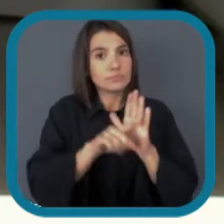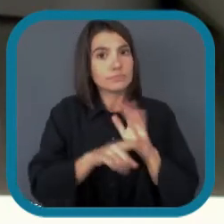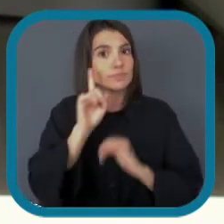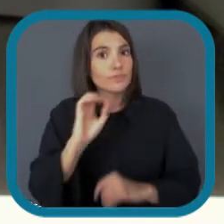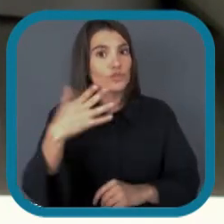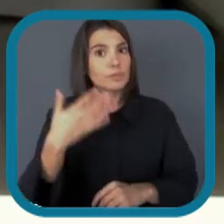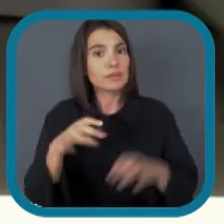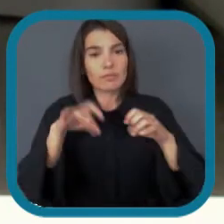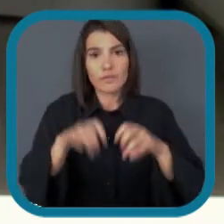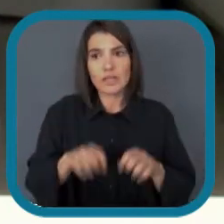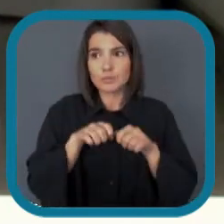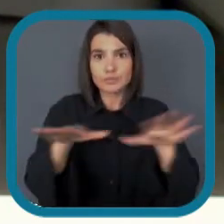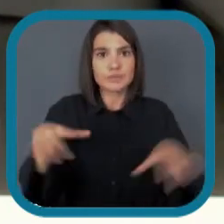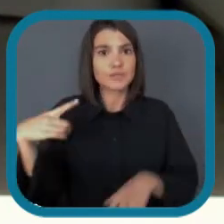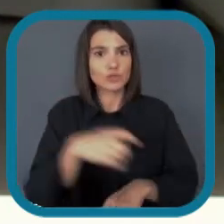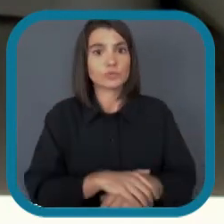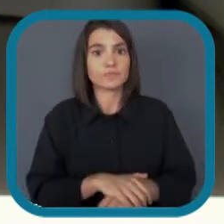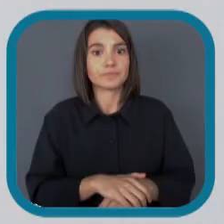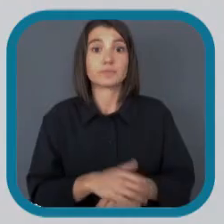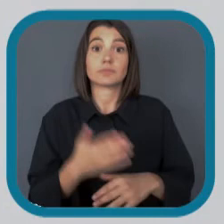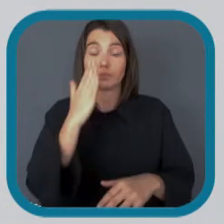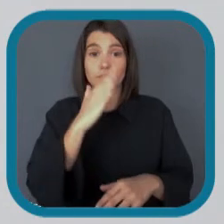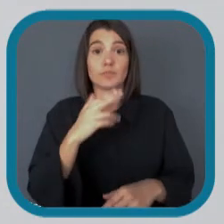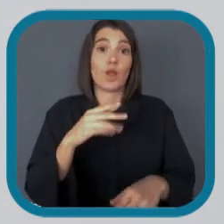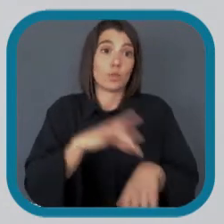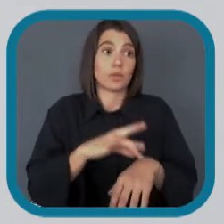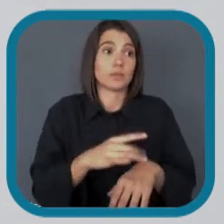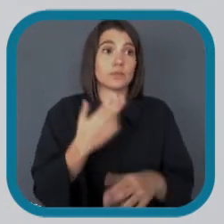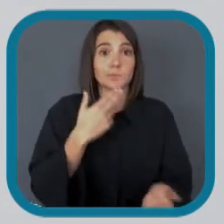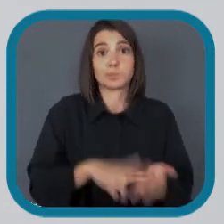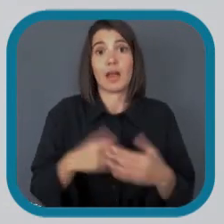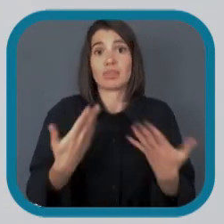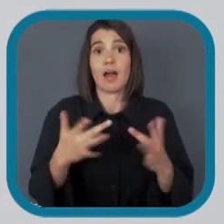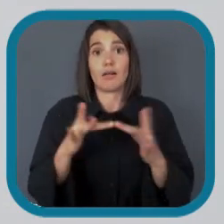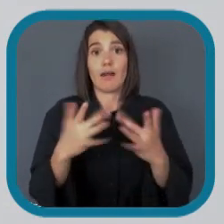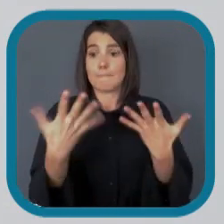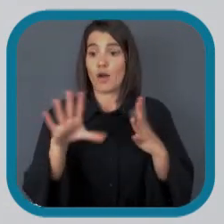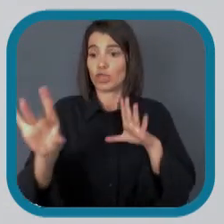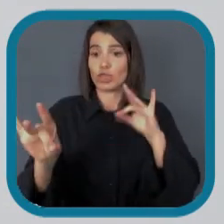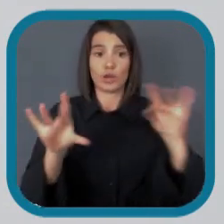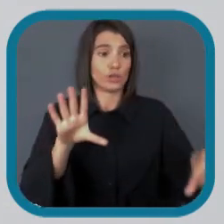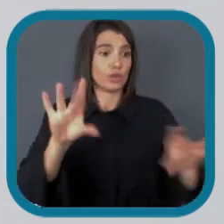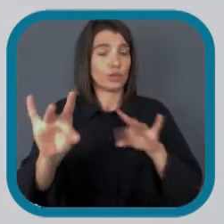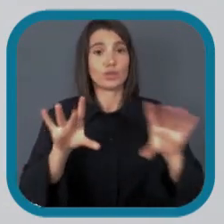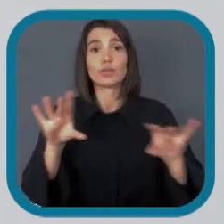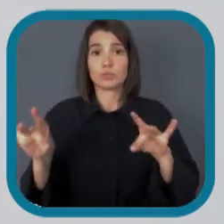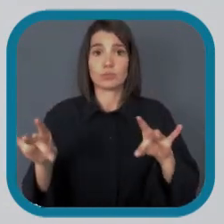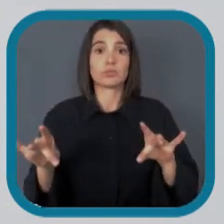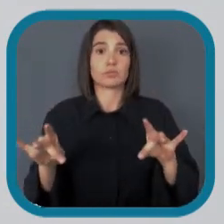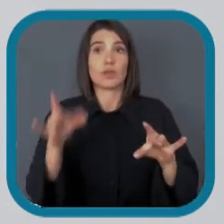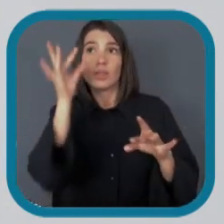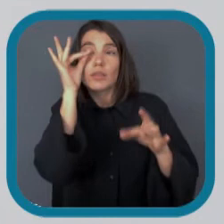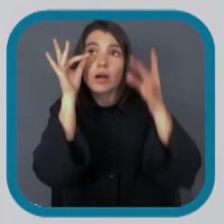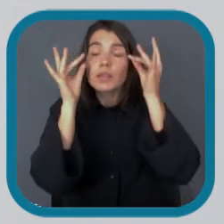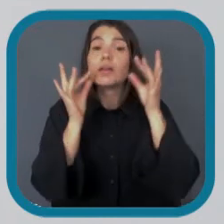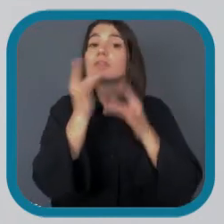medida fundamental na prevenção e propagação do vírus? Se realmente a doença se transmite pelo contacto das mãos